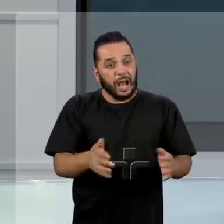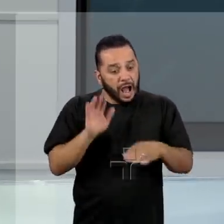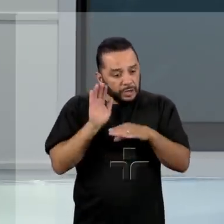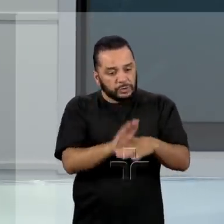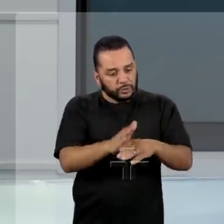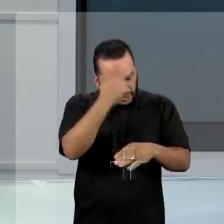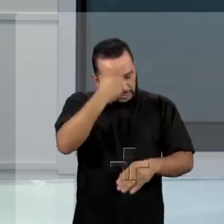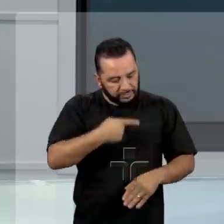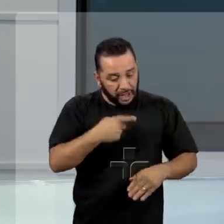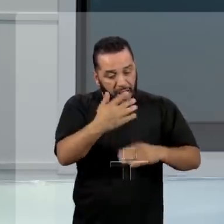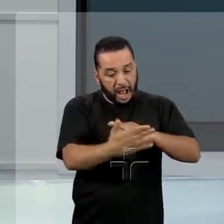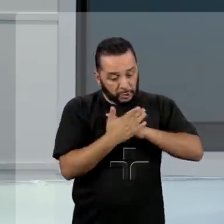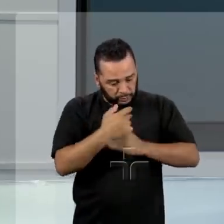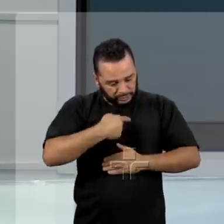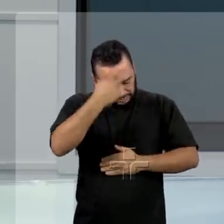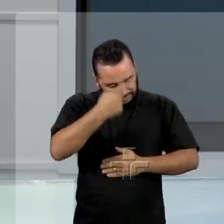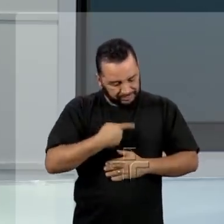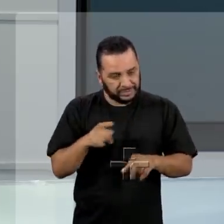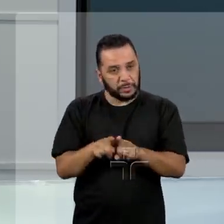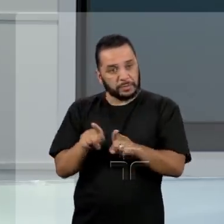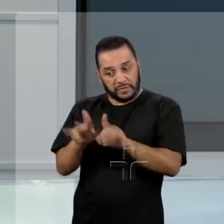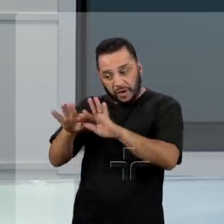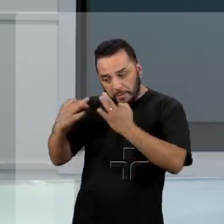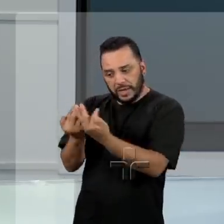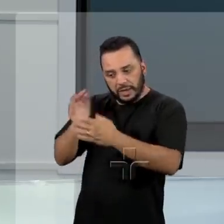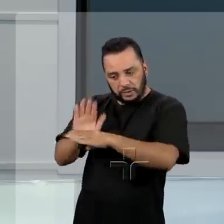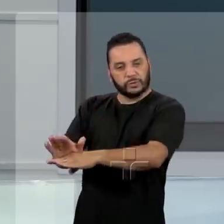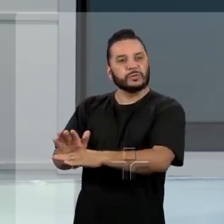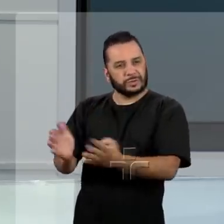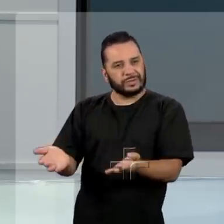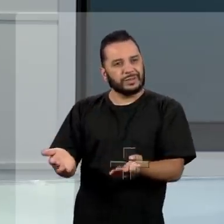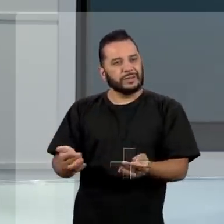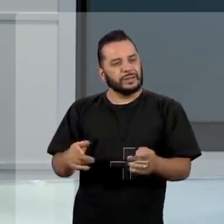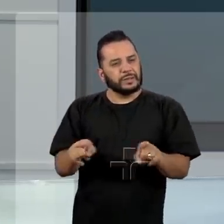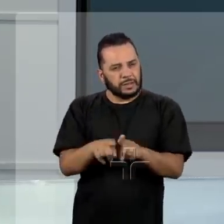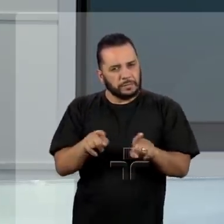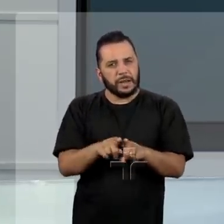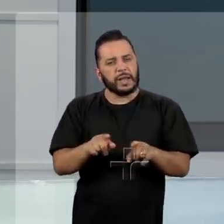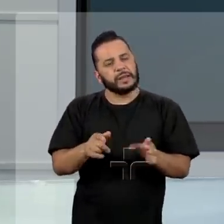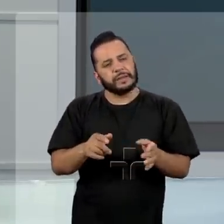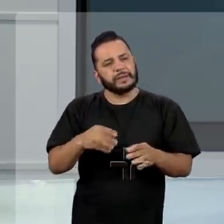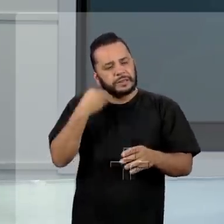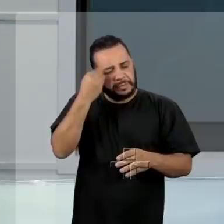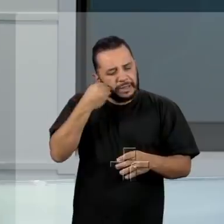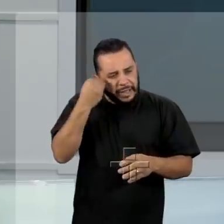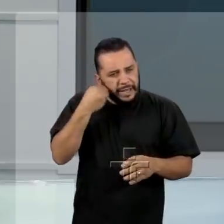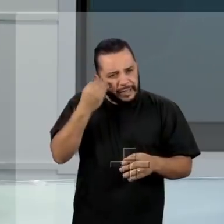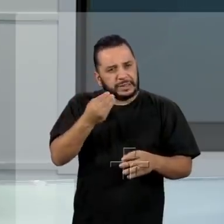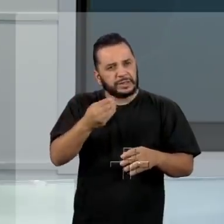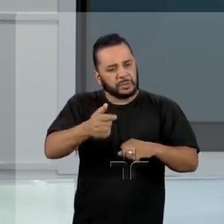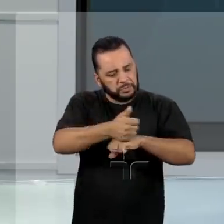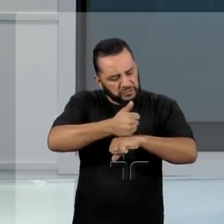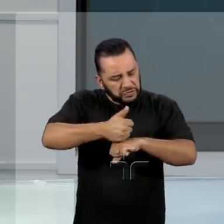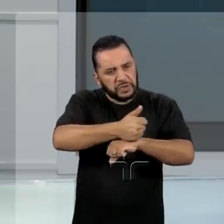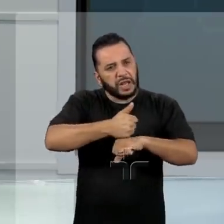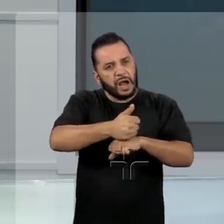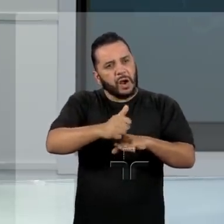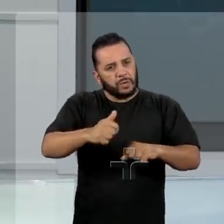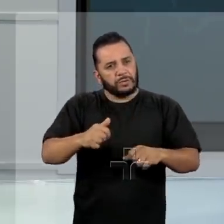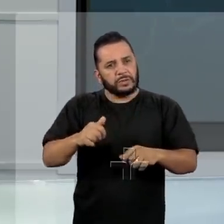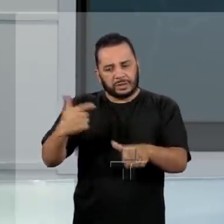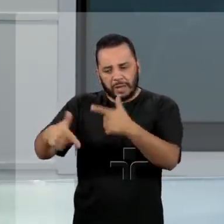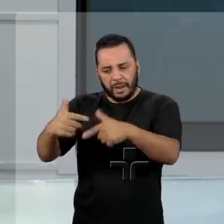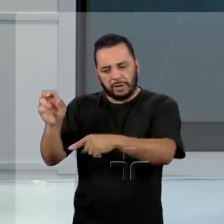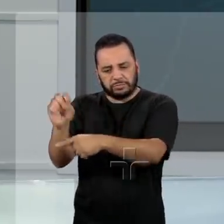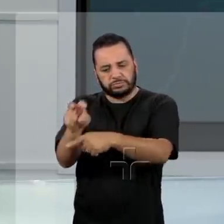família, para os filhos, para os netos. E tem a questão da qualificação para o mercado de trabalho. Pondé indicou bem, nós estamos numa sociedade, o